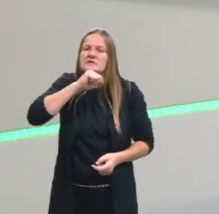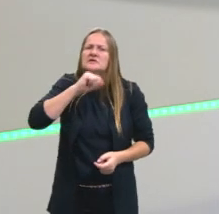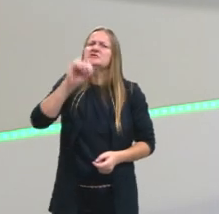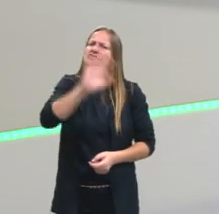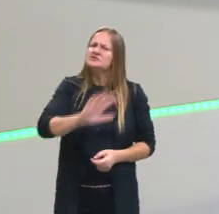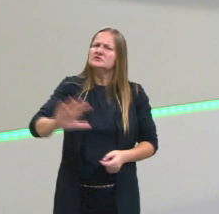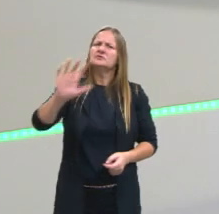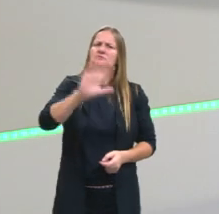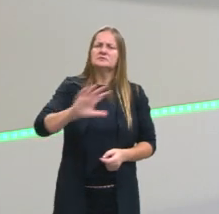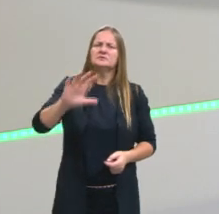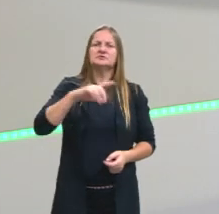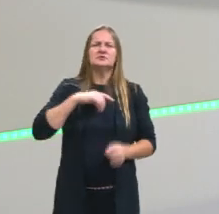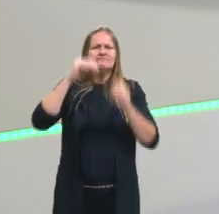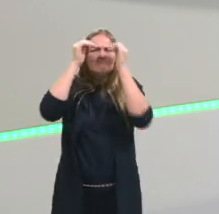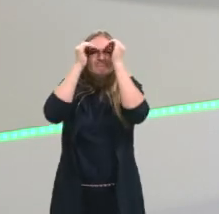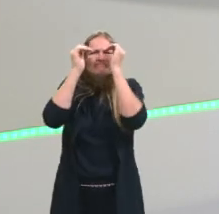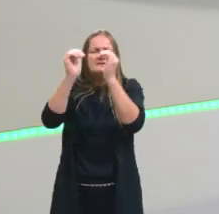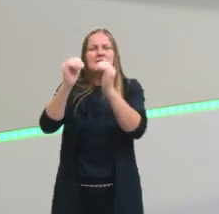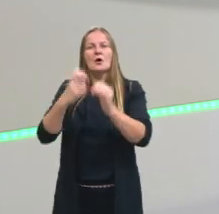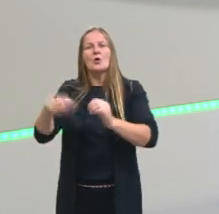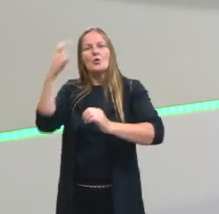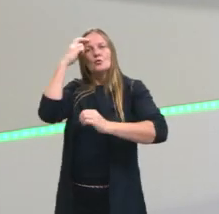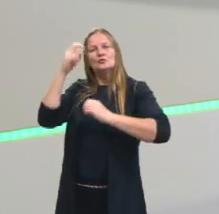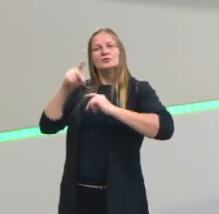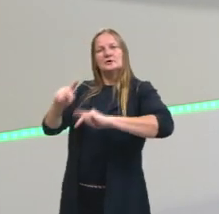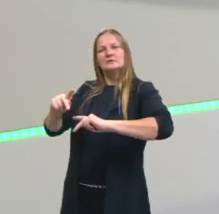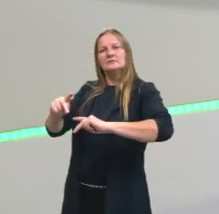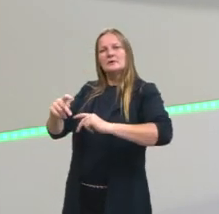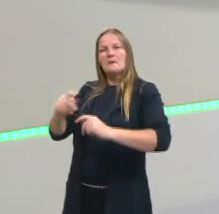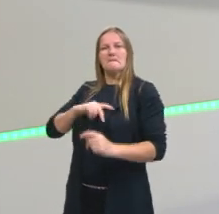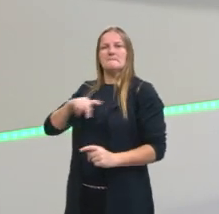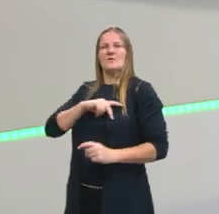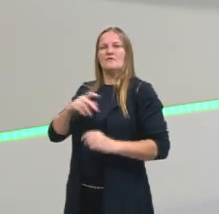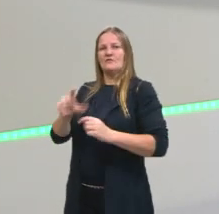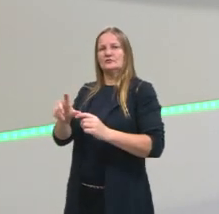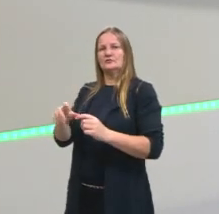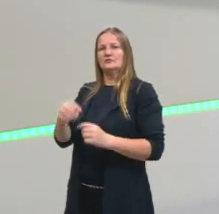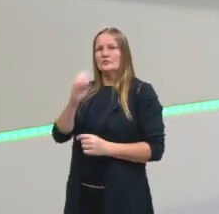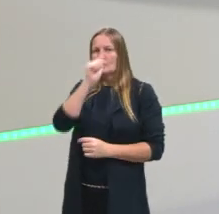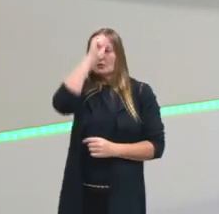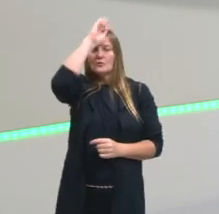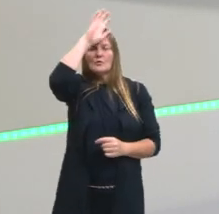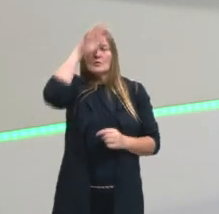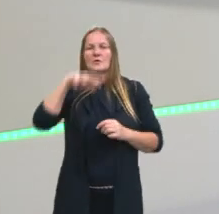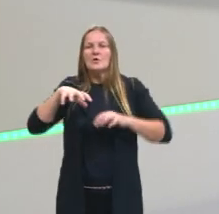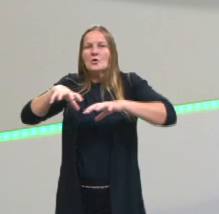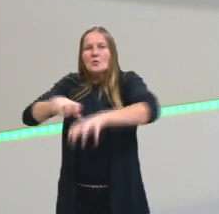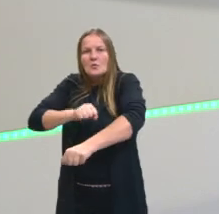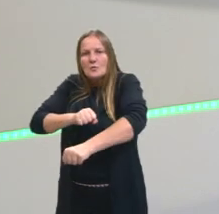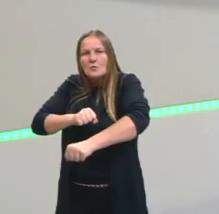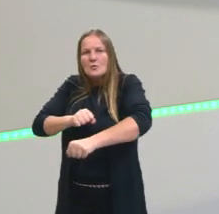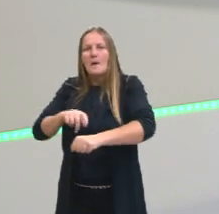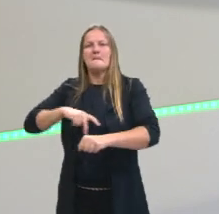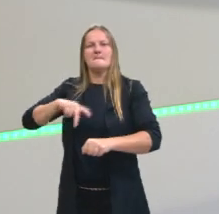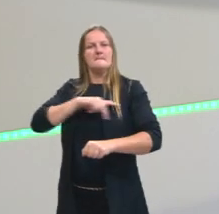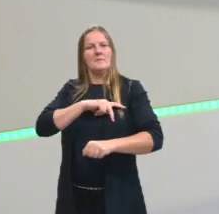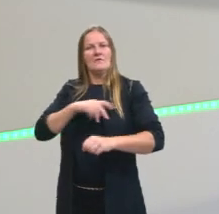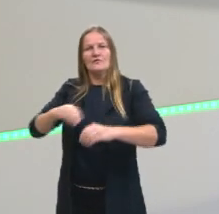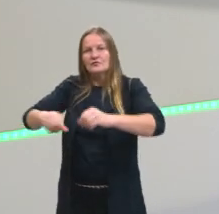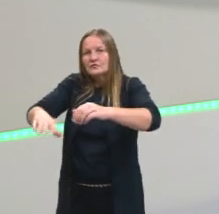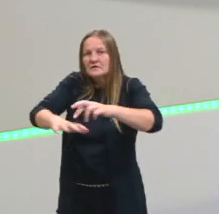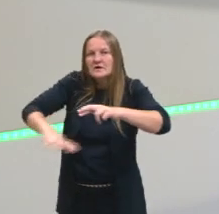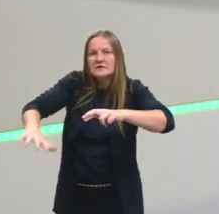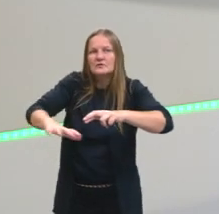que geralmente respeitavam a cultura do povo dominado Então os romanos dominavam aquele povo dominavam aquele